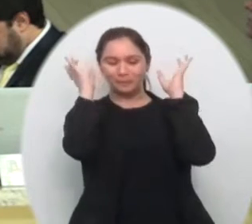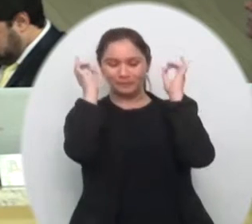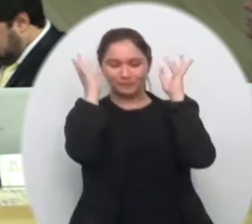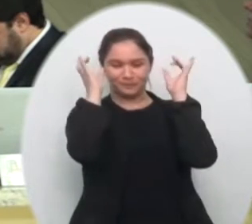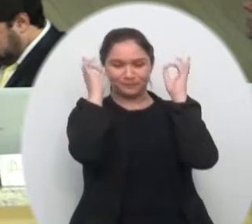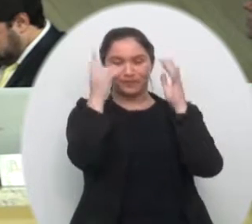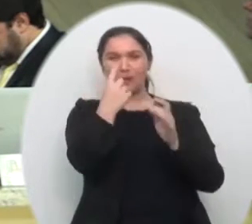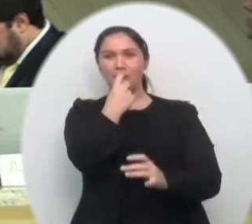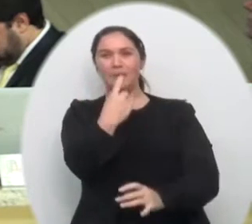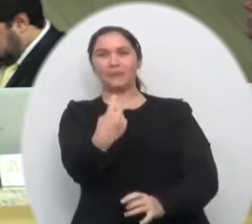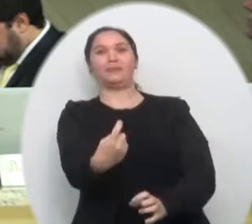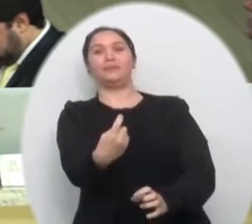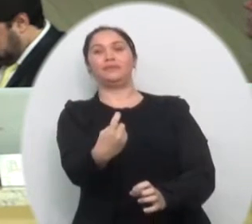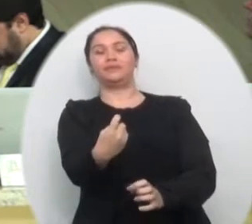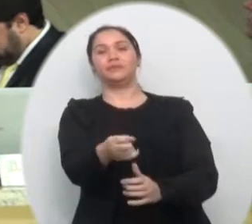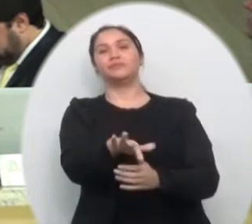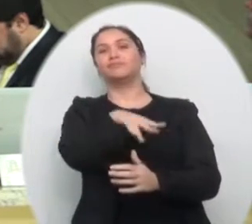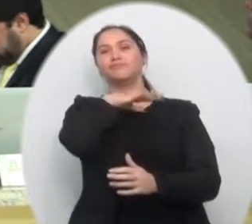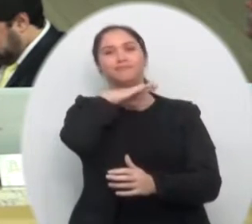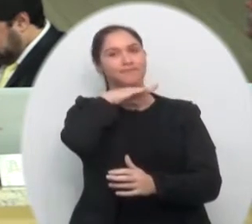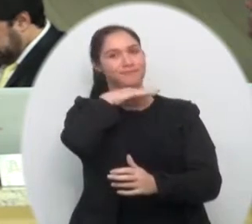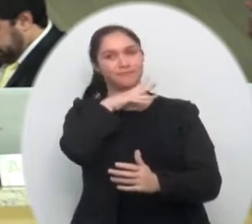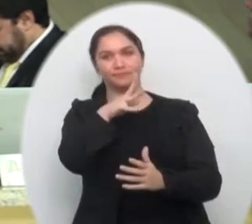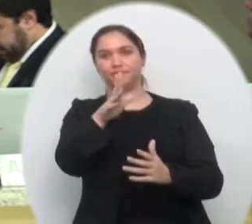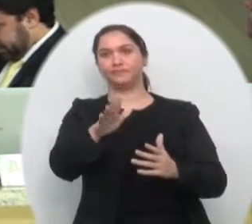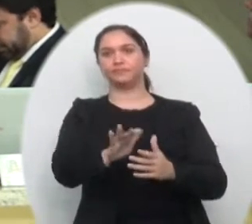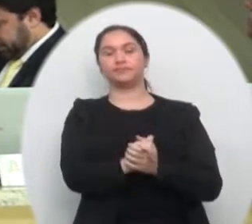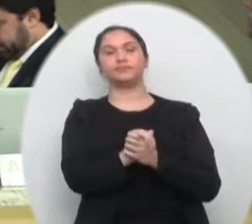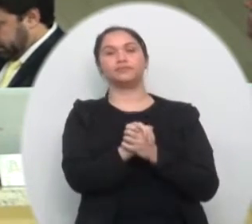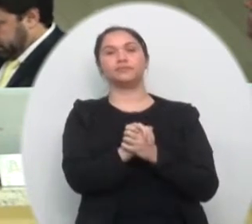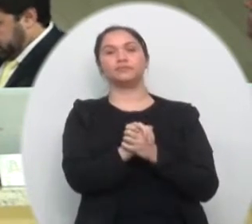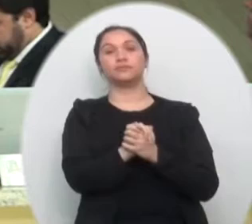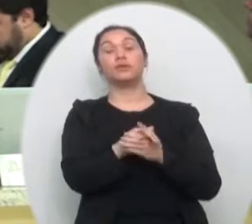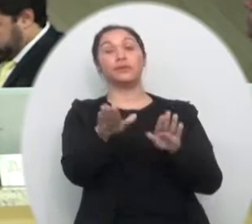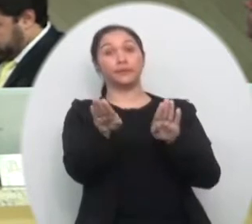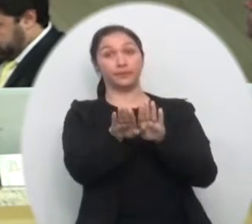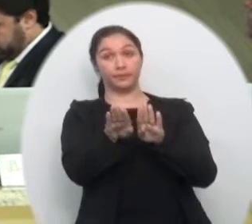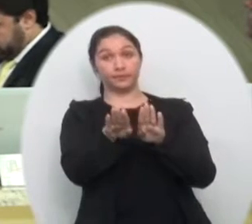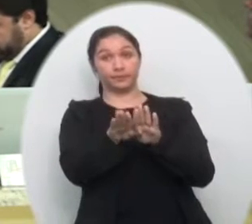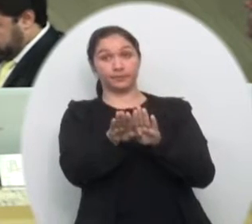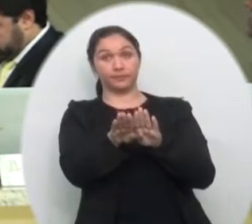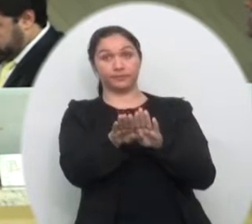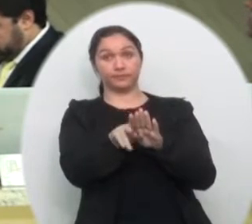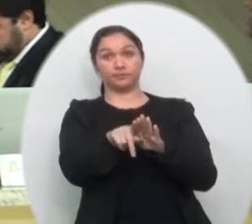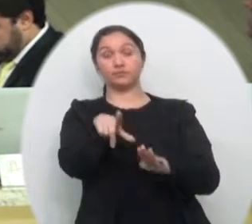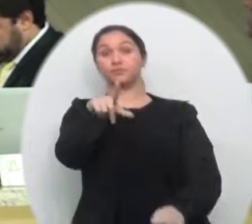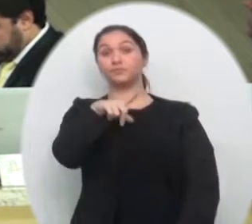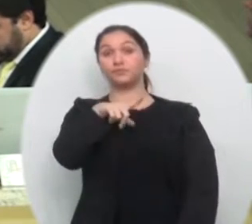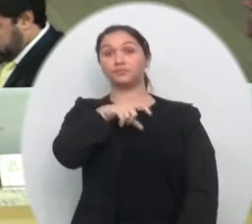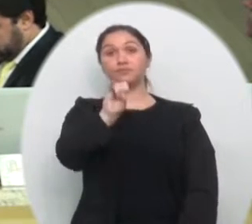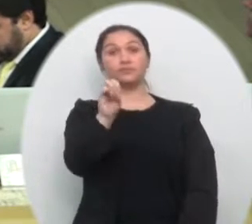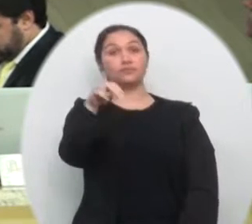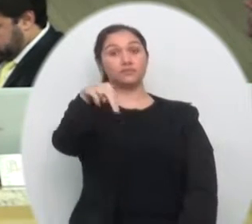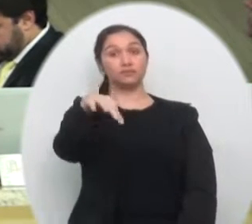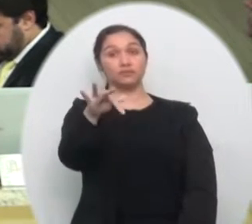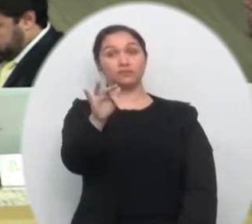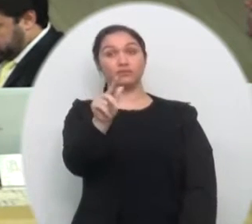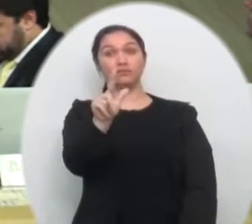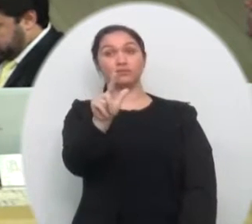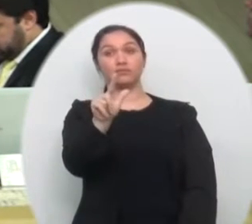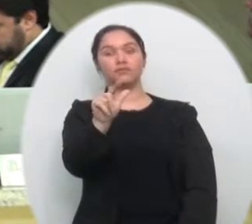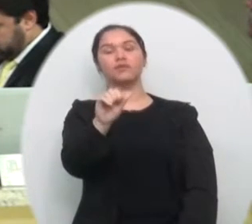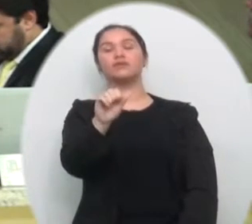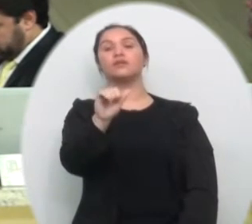É um incômodo, muito incômodo. Outro ponto é a infiltração da terceira lagoa. Para vocês